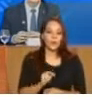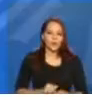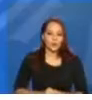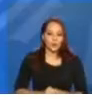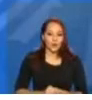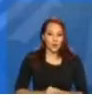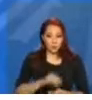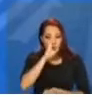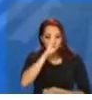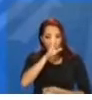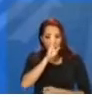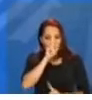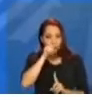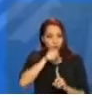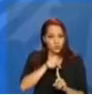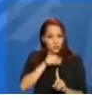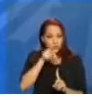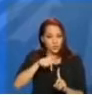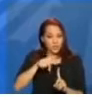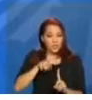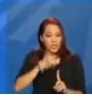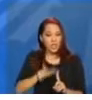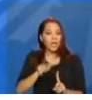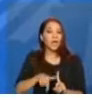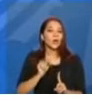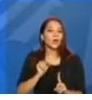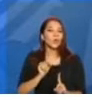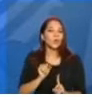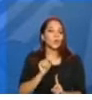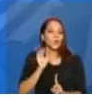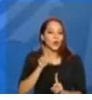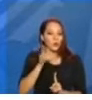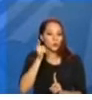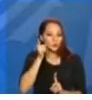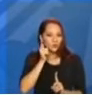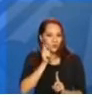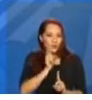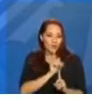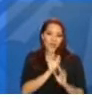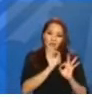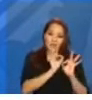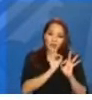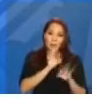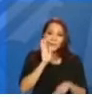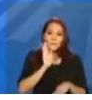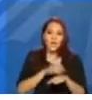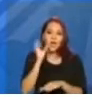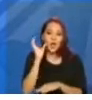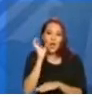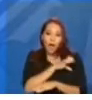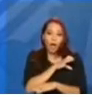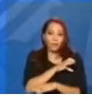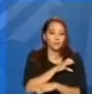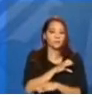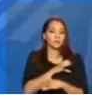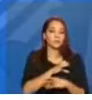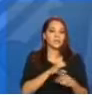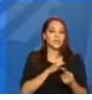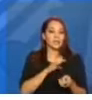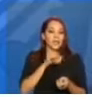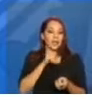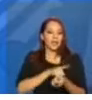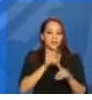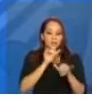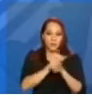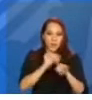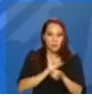Nosso grande objetivo aqui é montar da maneira mais rápida possível esse banco